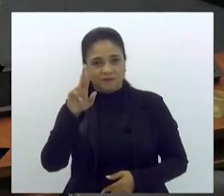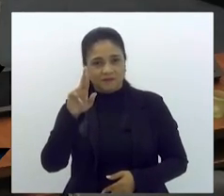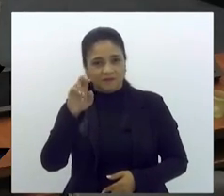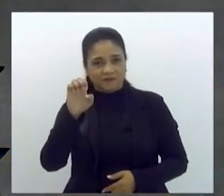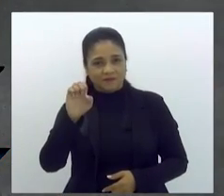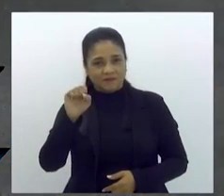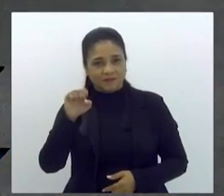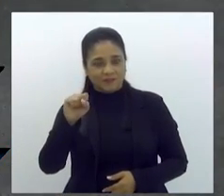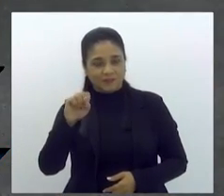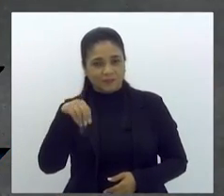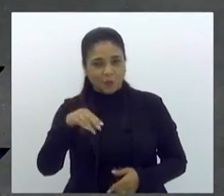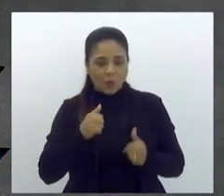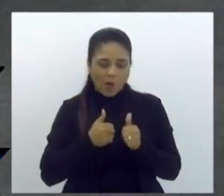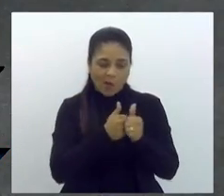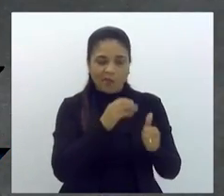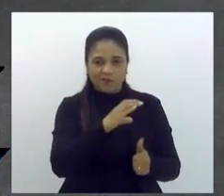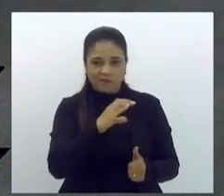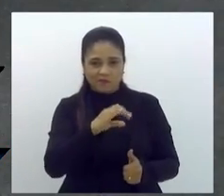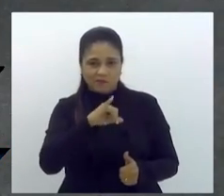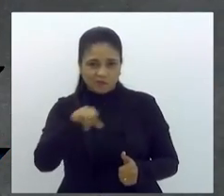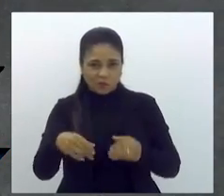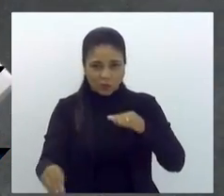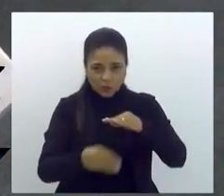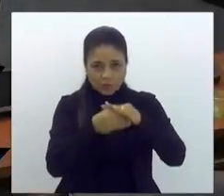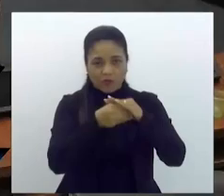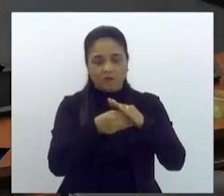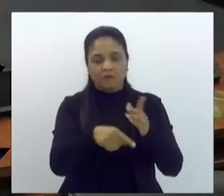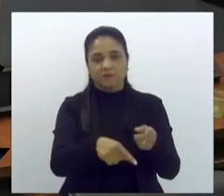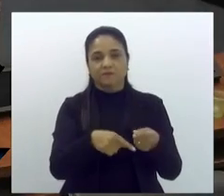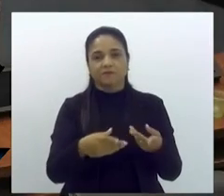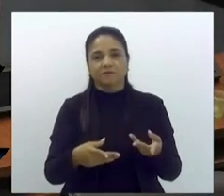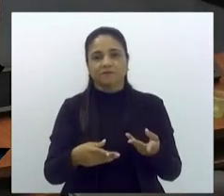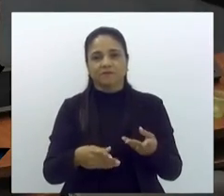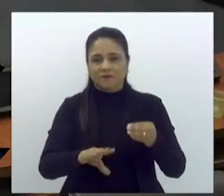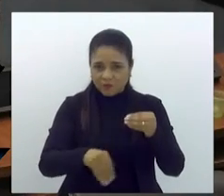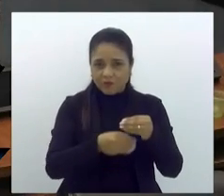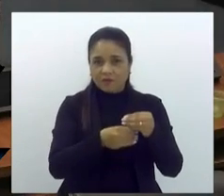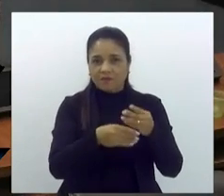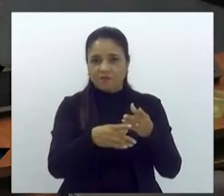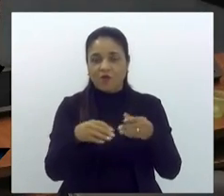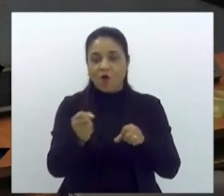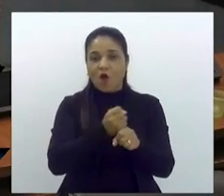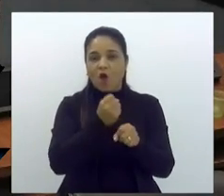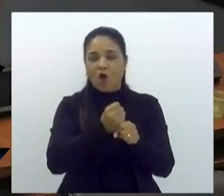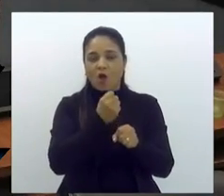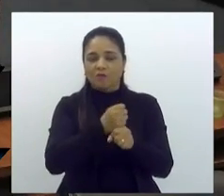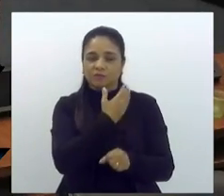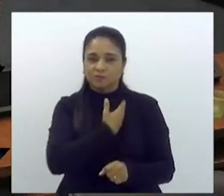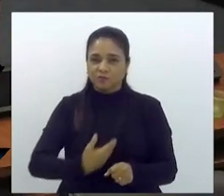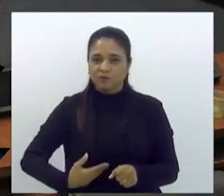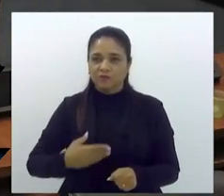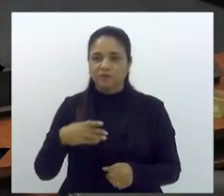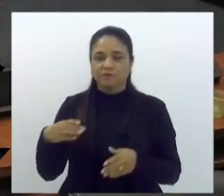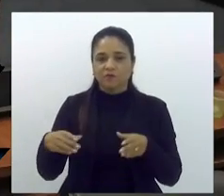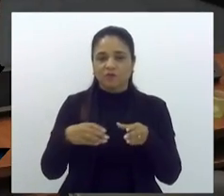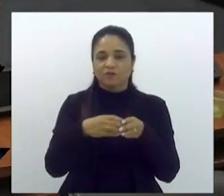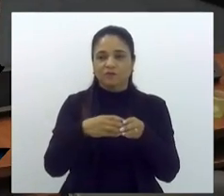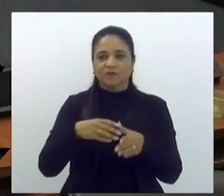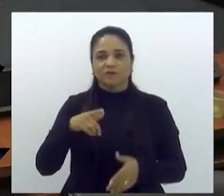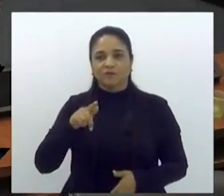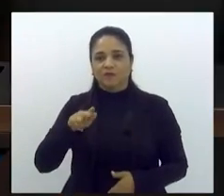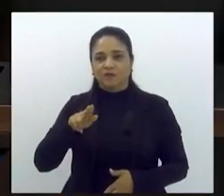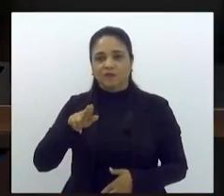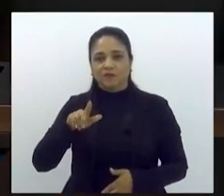parecer Jota com emendas pela comissão de obras públicas Deputado Guilherme